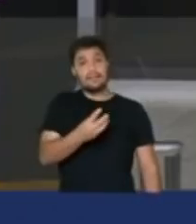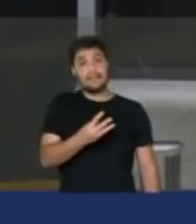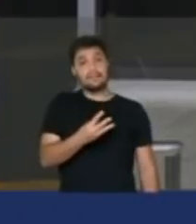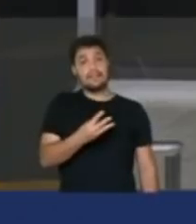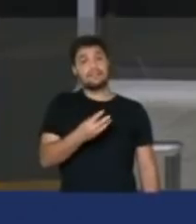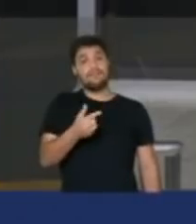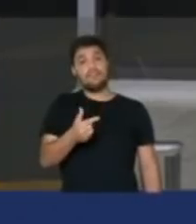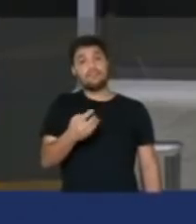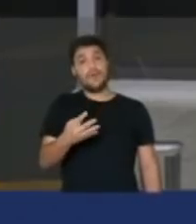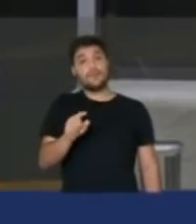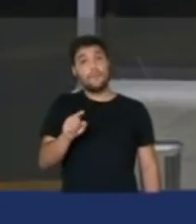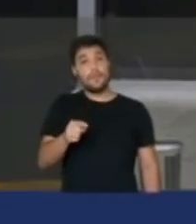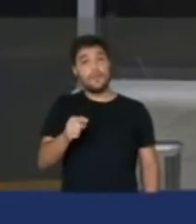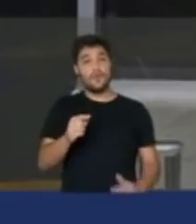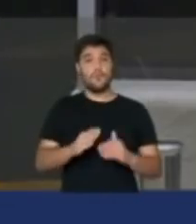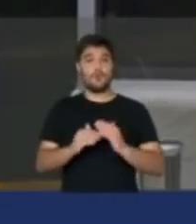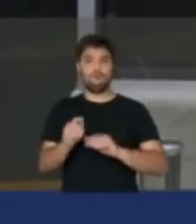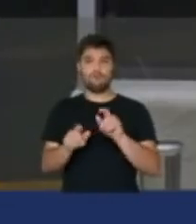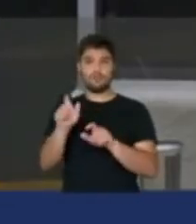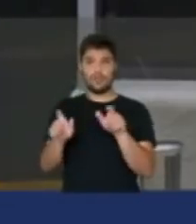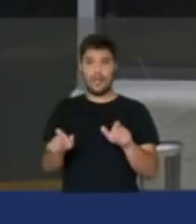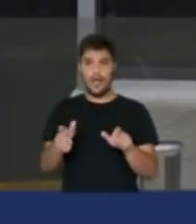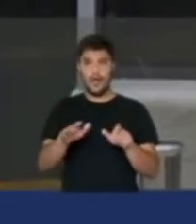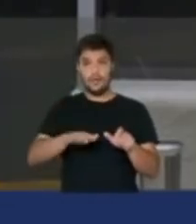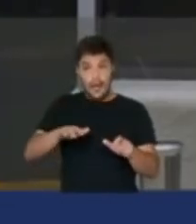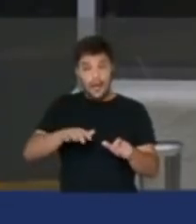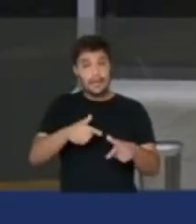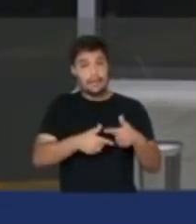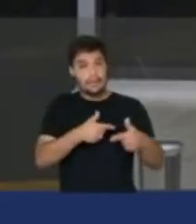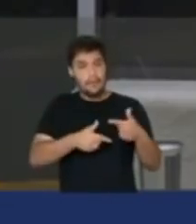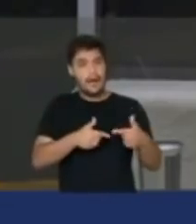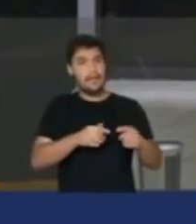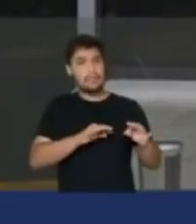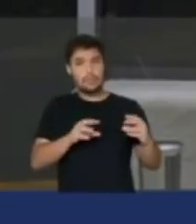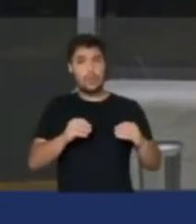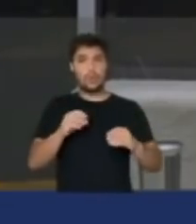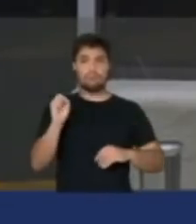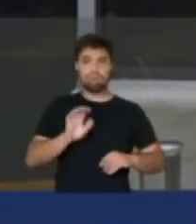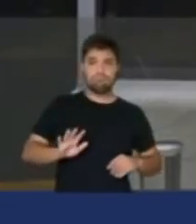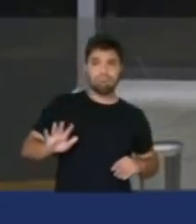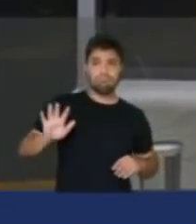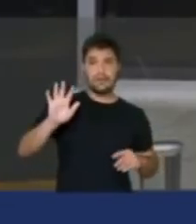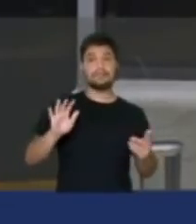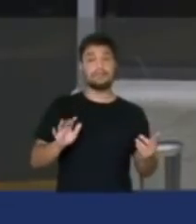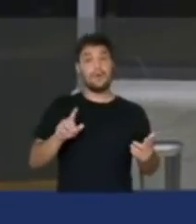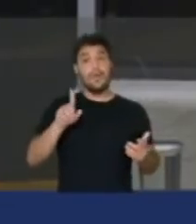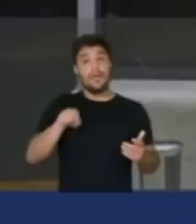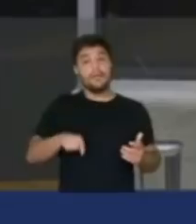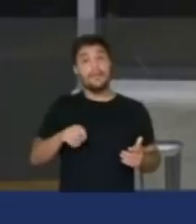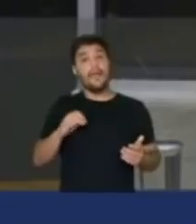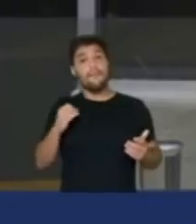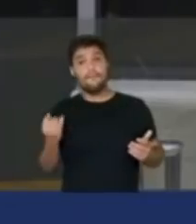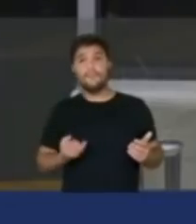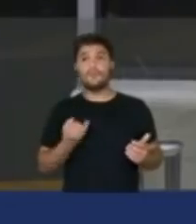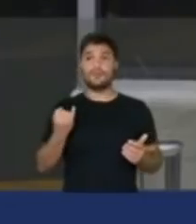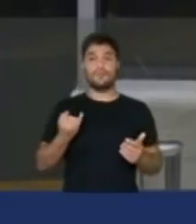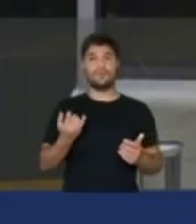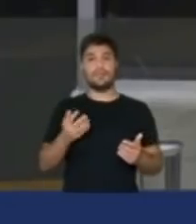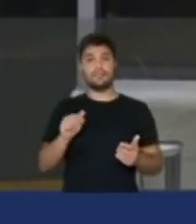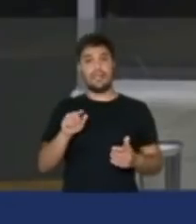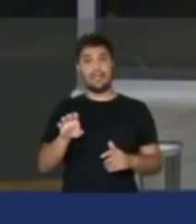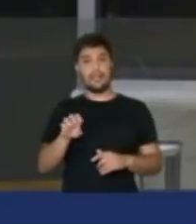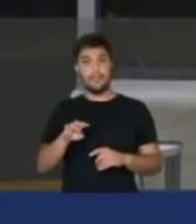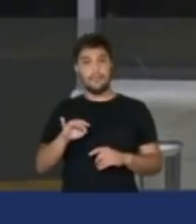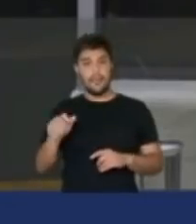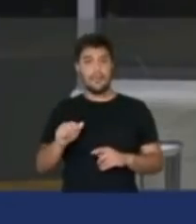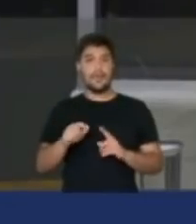mil profissionais da área que atuam em todo o país Eles são fundamentais, tanto os agentes de endemia como agentes